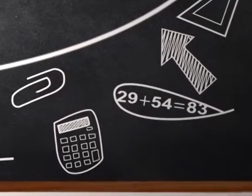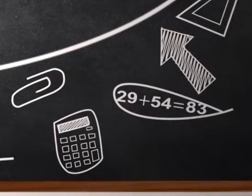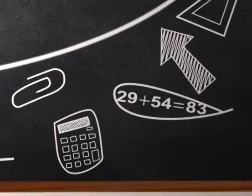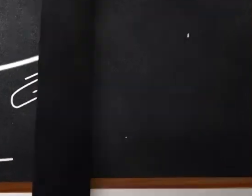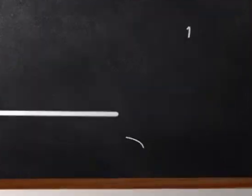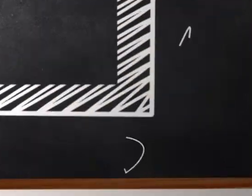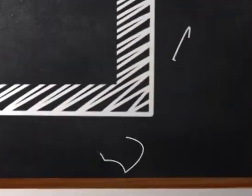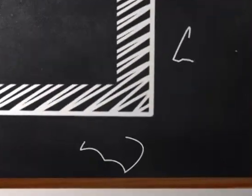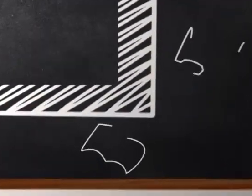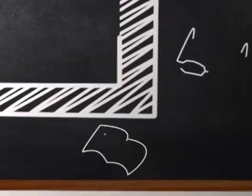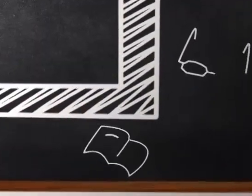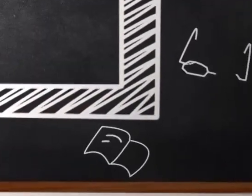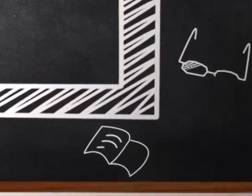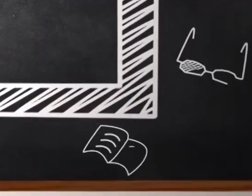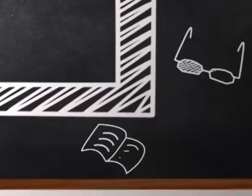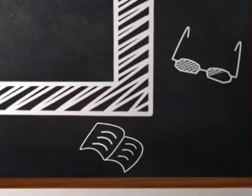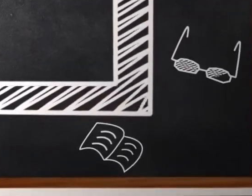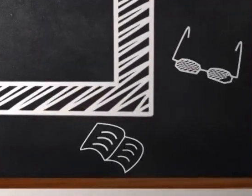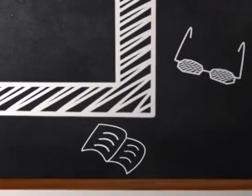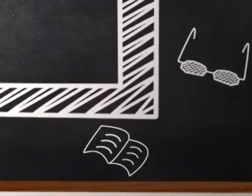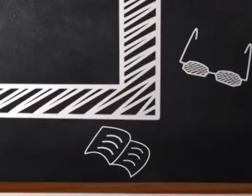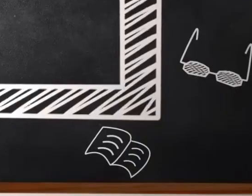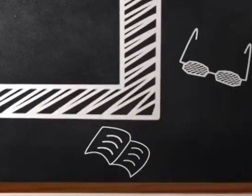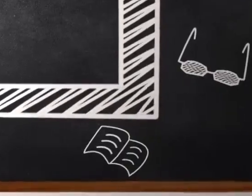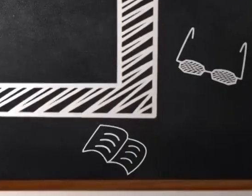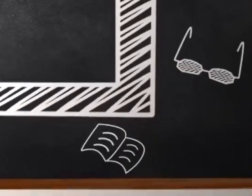a 3/11/2004.